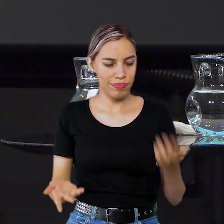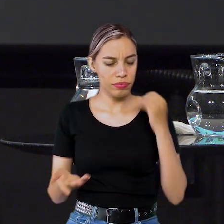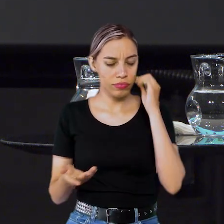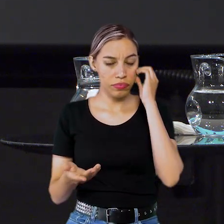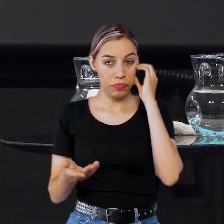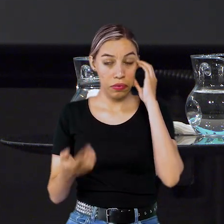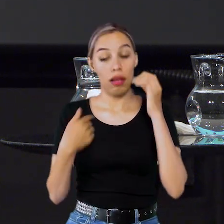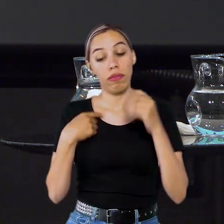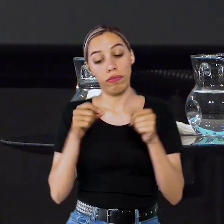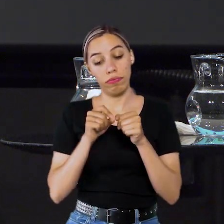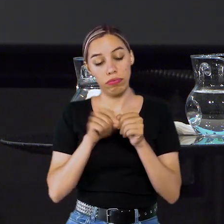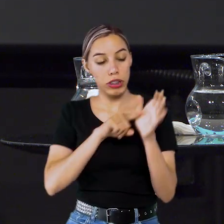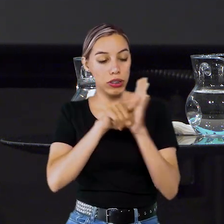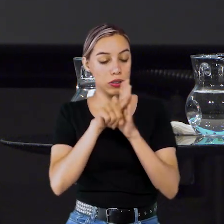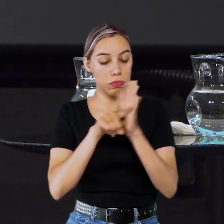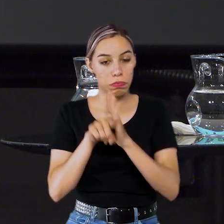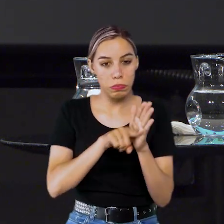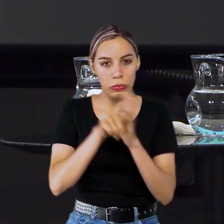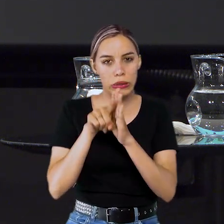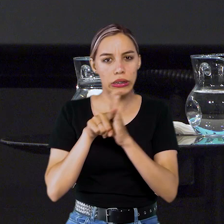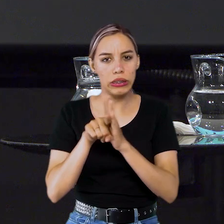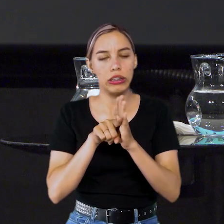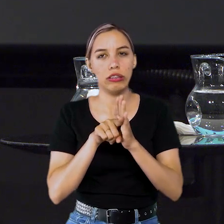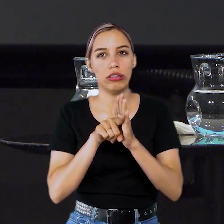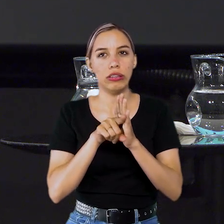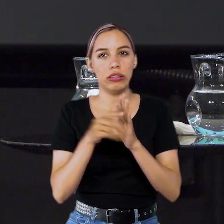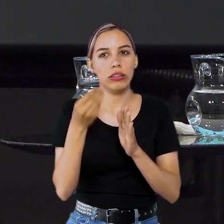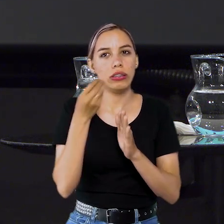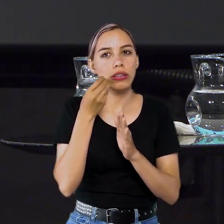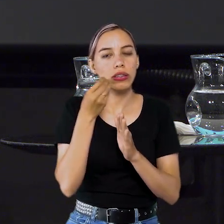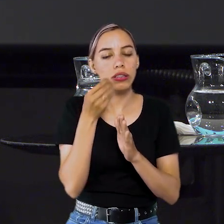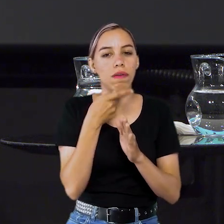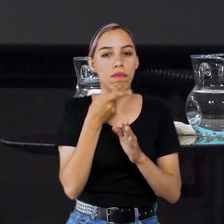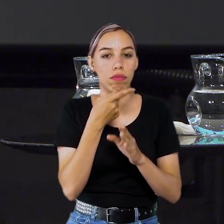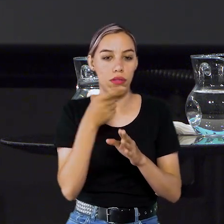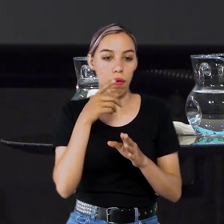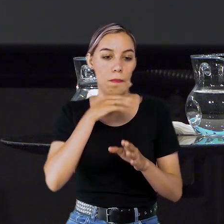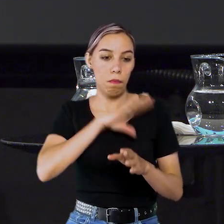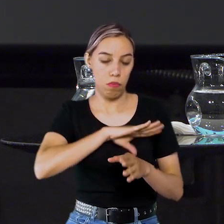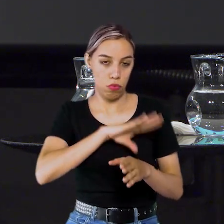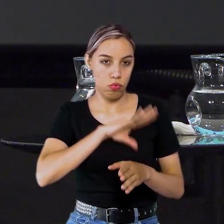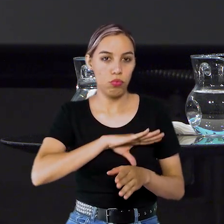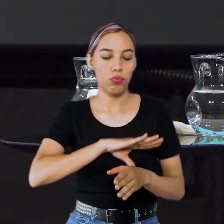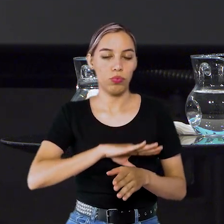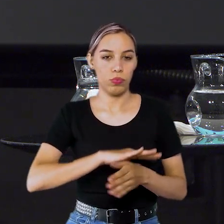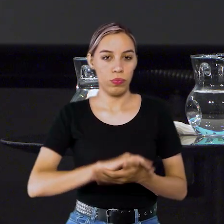E aí eu fiz uma pesquisa, tentei falar em português, né?